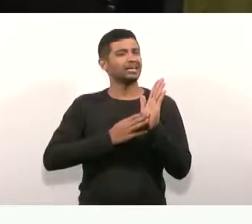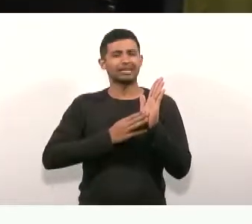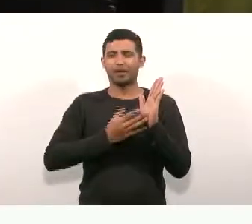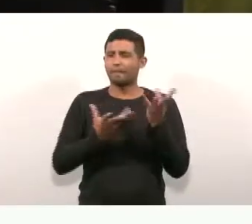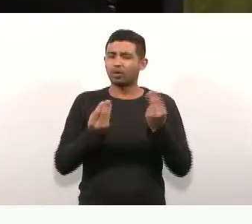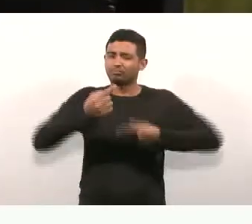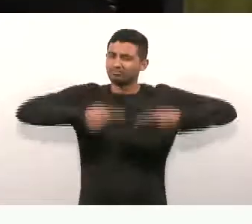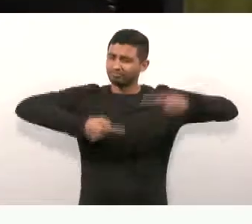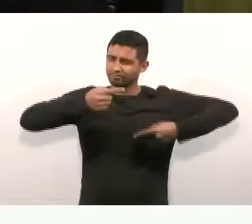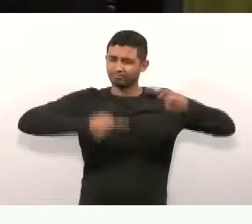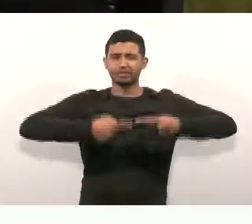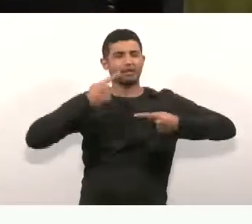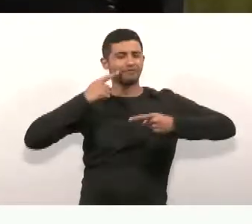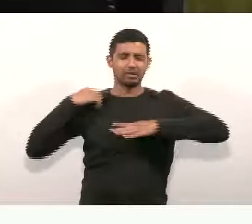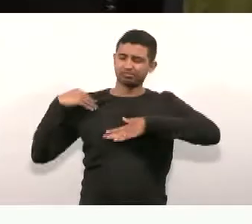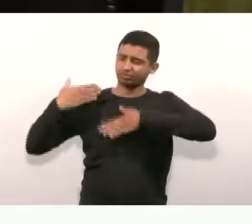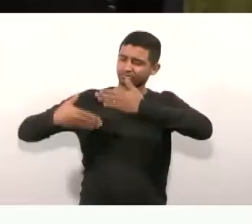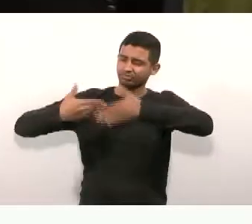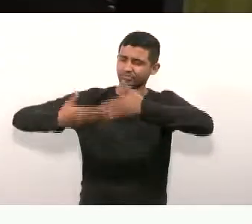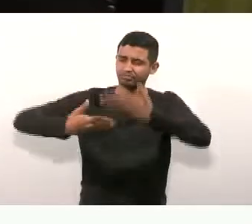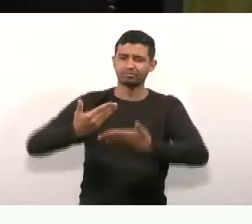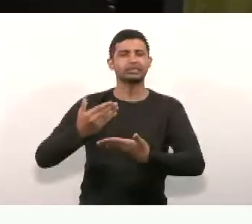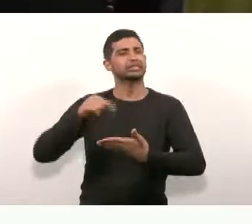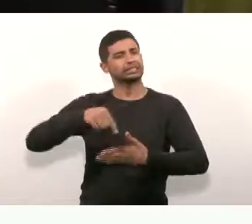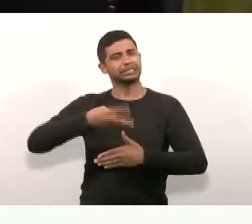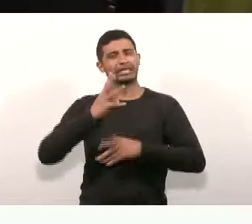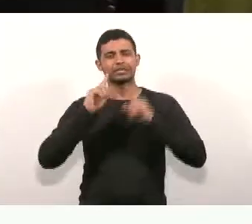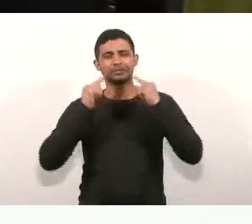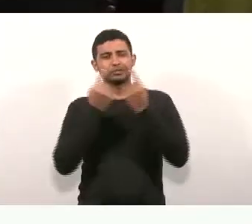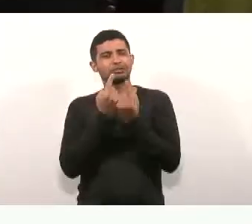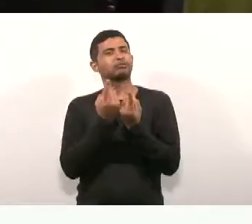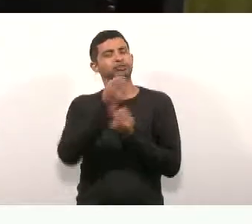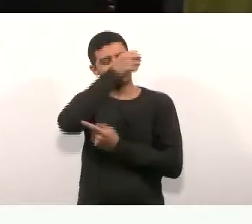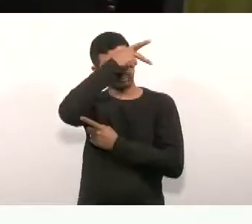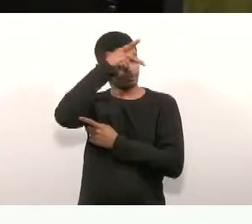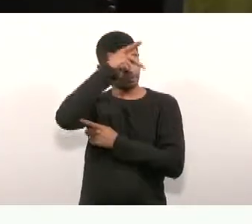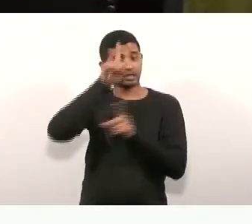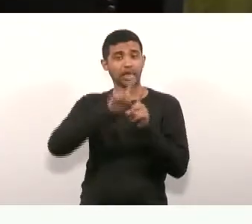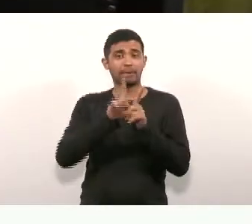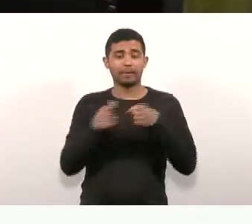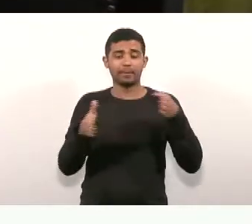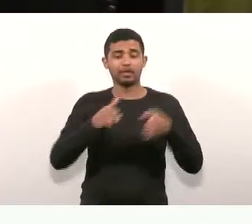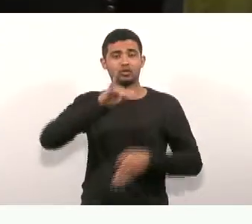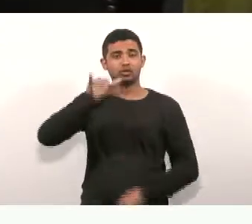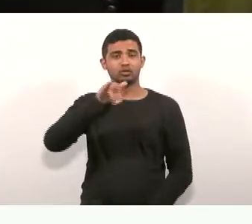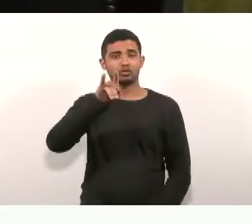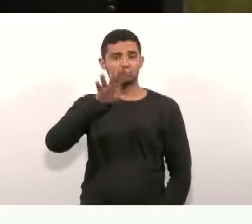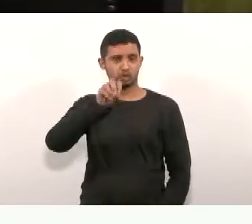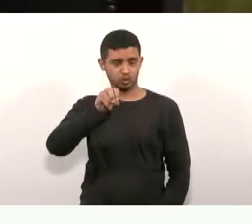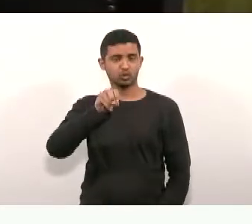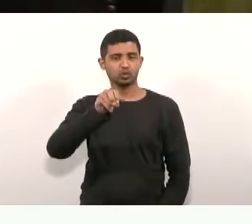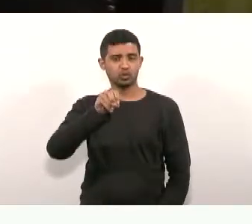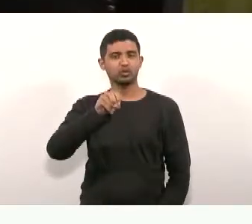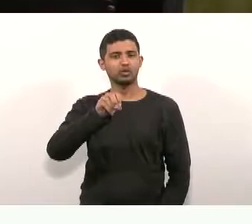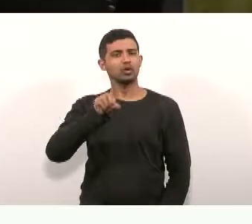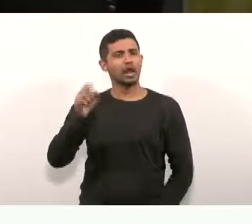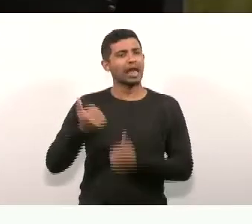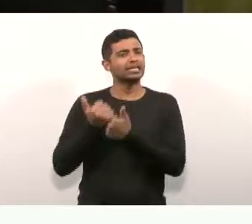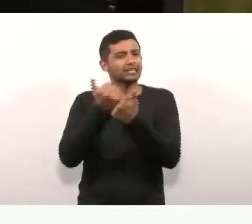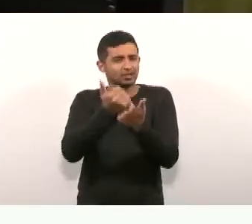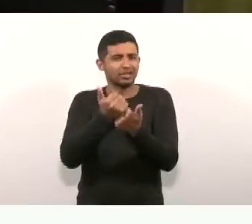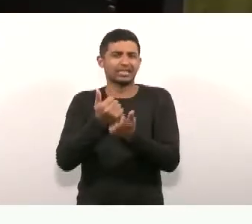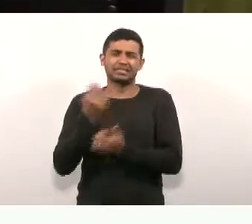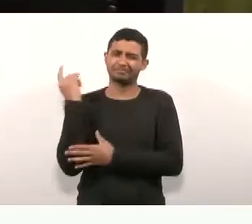discutido durante essas 3 audiências públicas e em julho, a assessoria, particularmente no meu mandato, gastou bastante